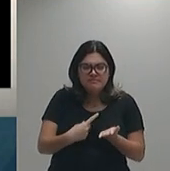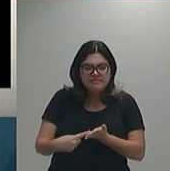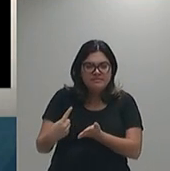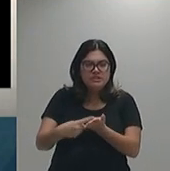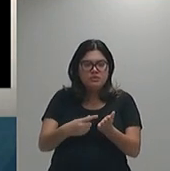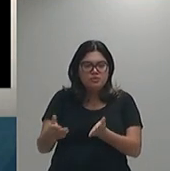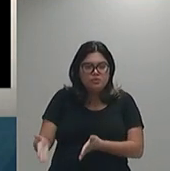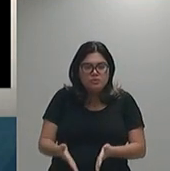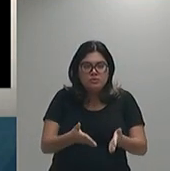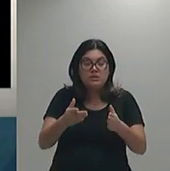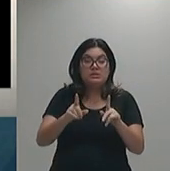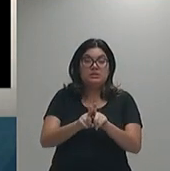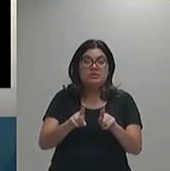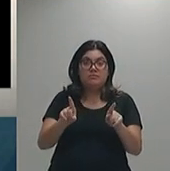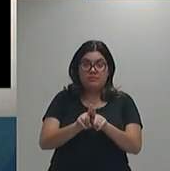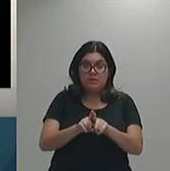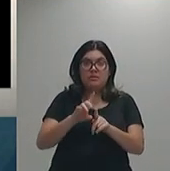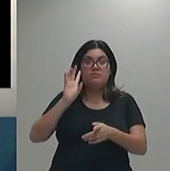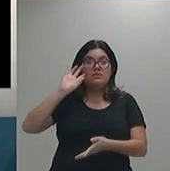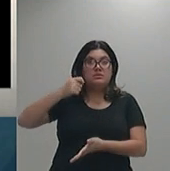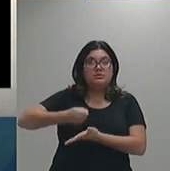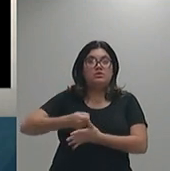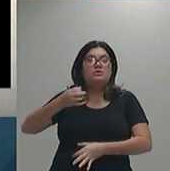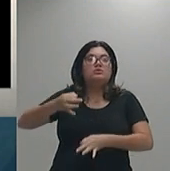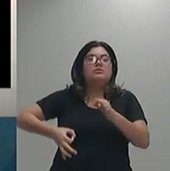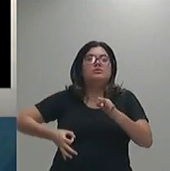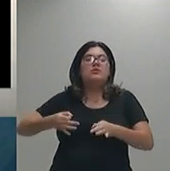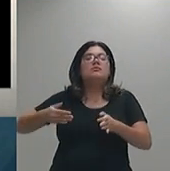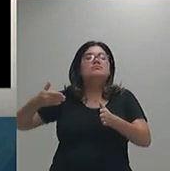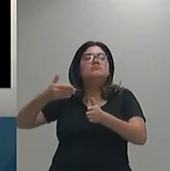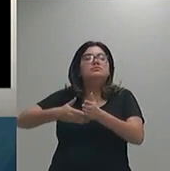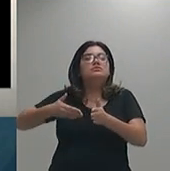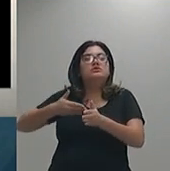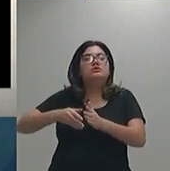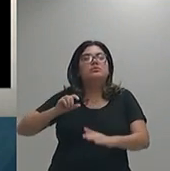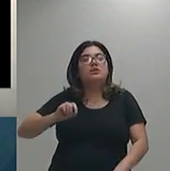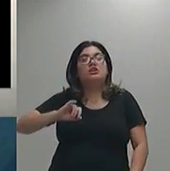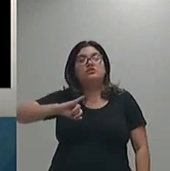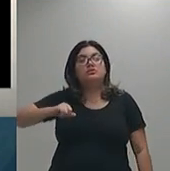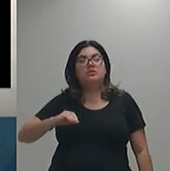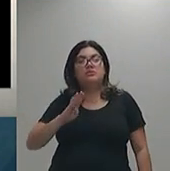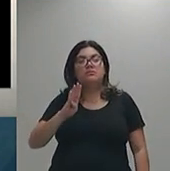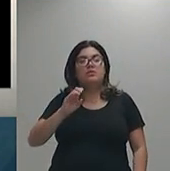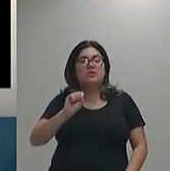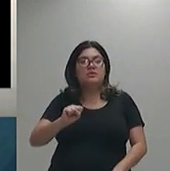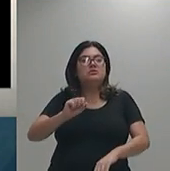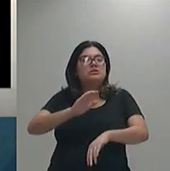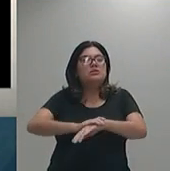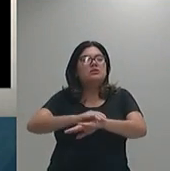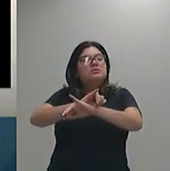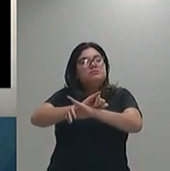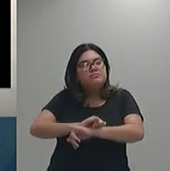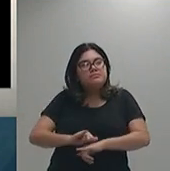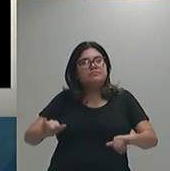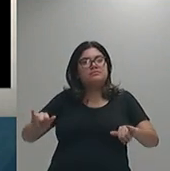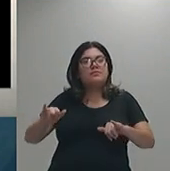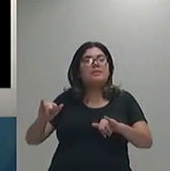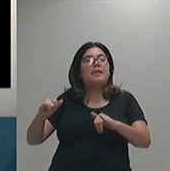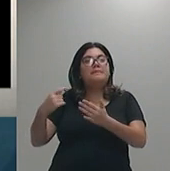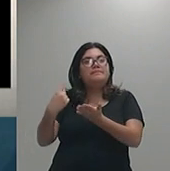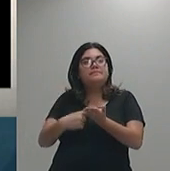judicial que impedia a JBS de promover a sua arbitragem